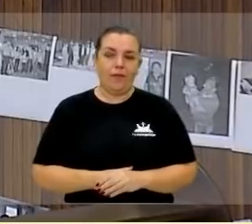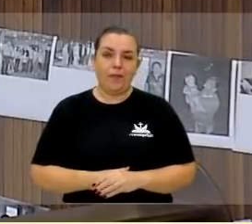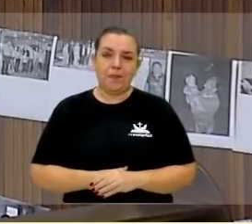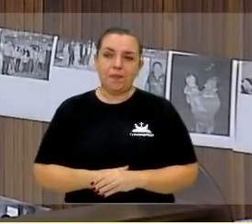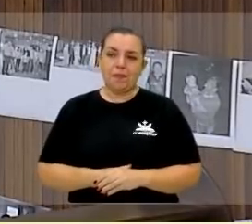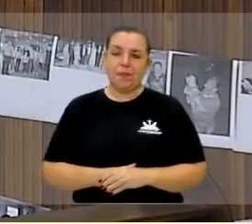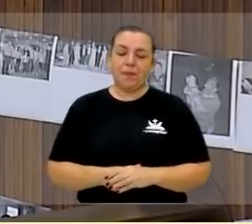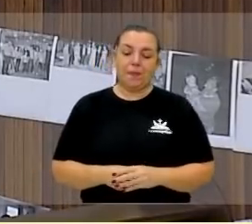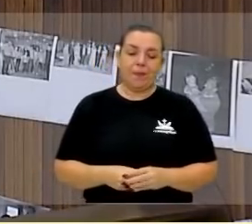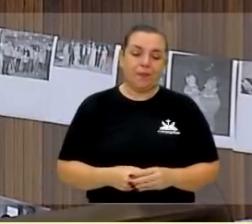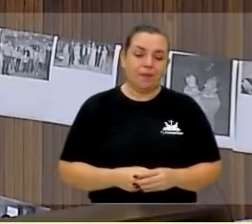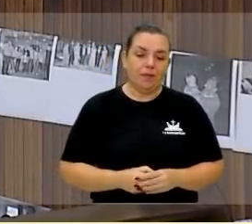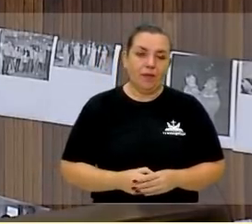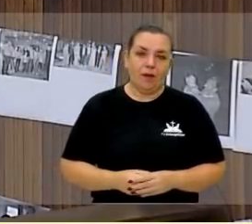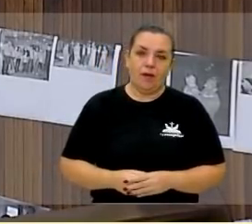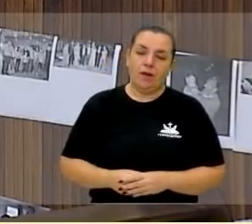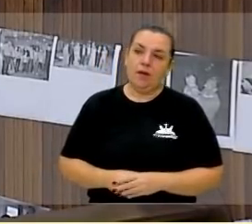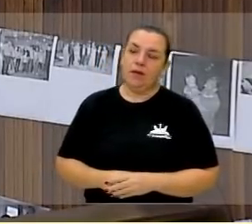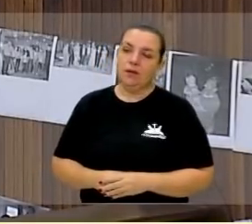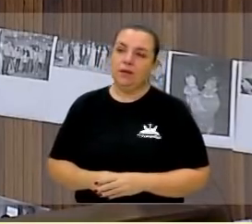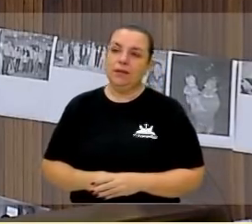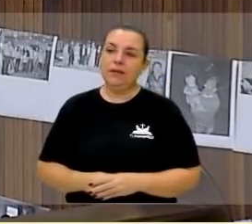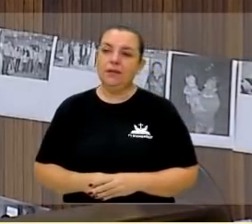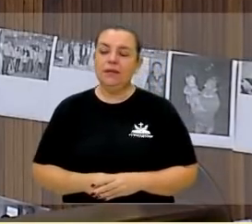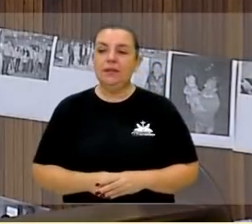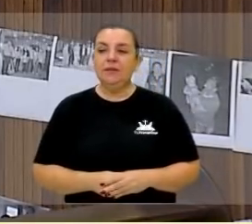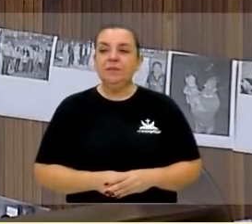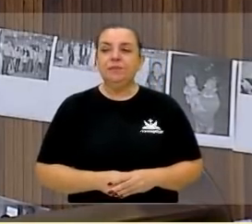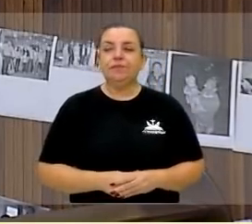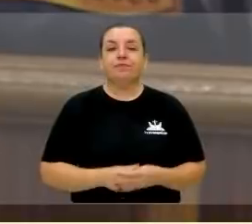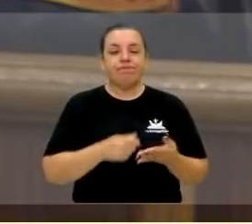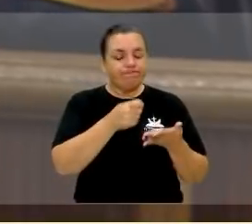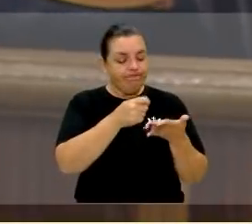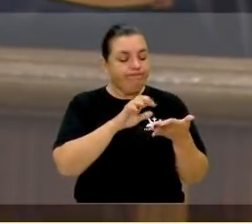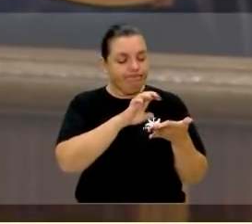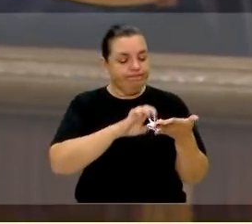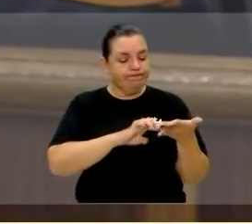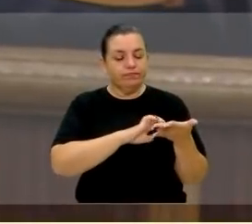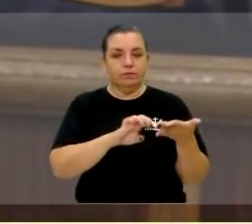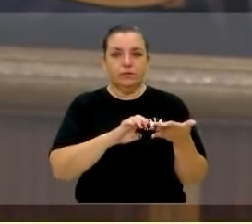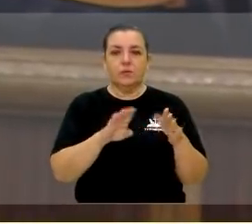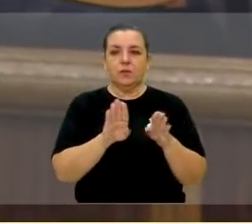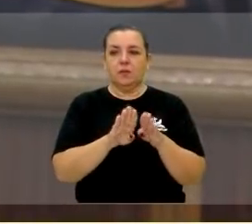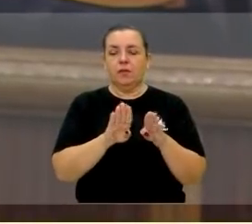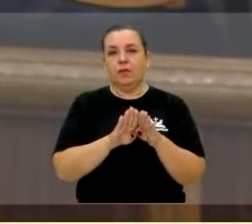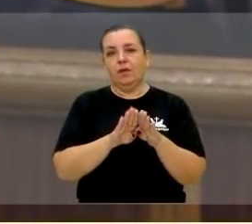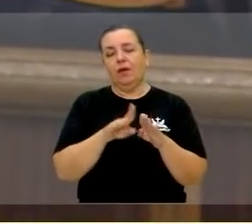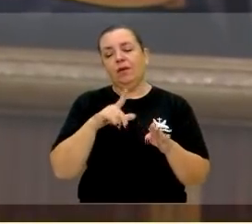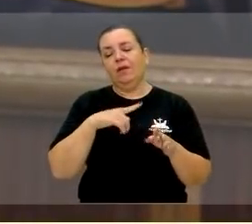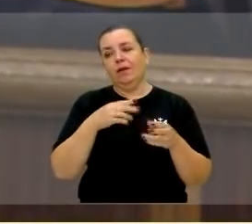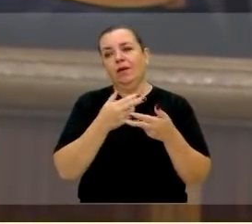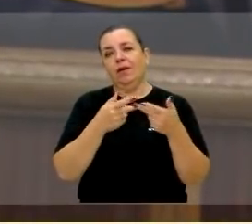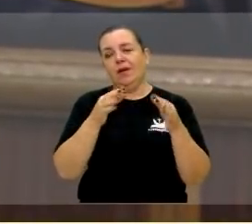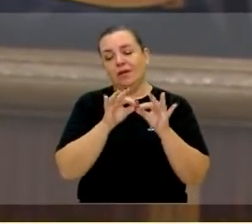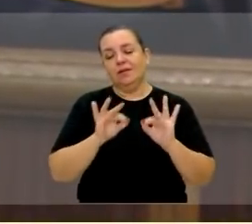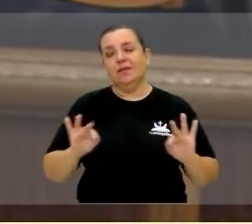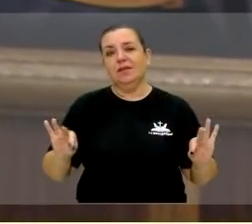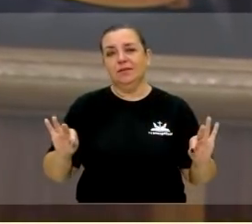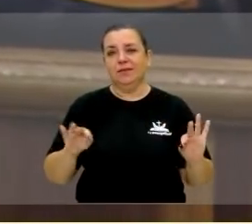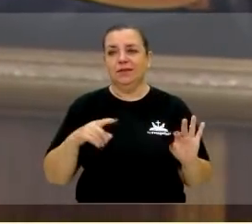Nos textos, e me valho de coisas bem simples, que nós